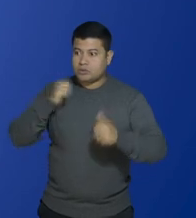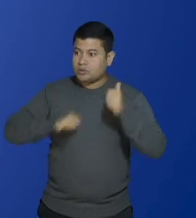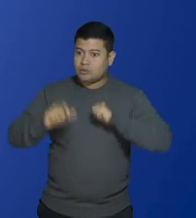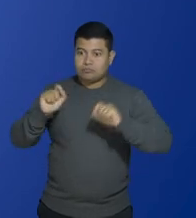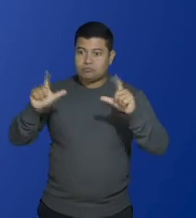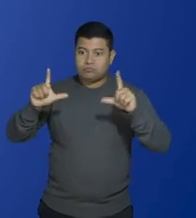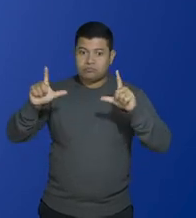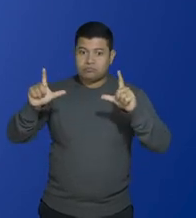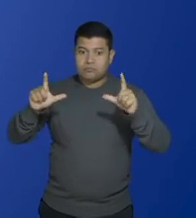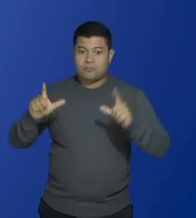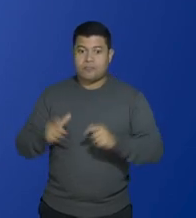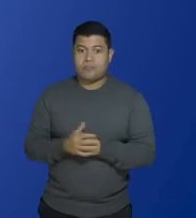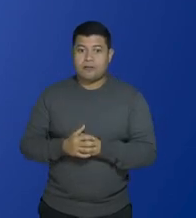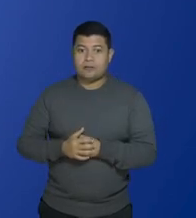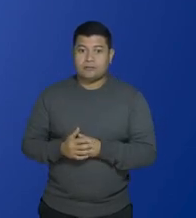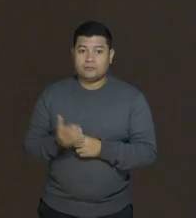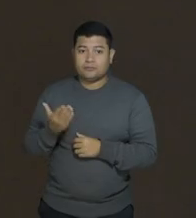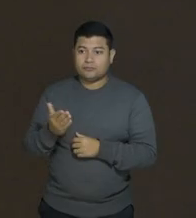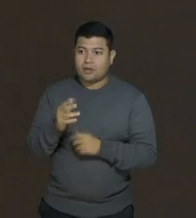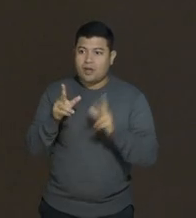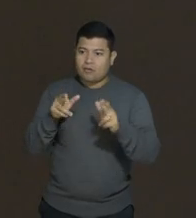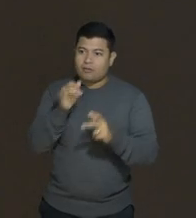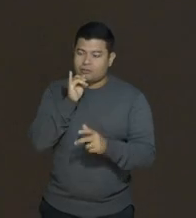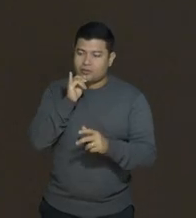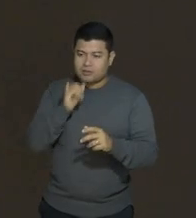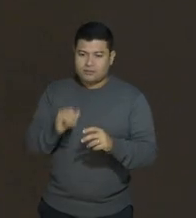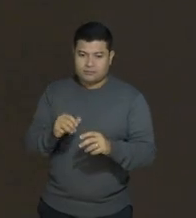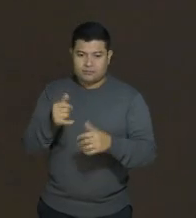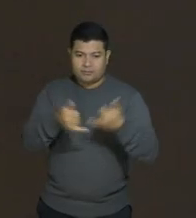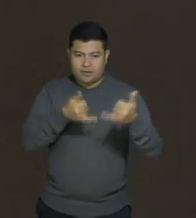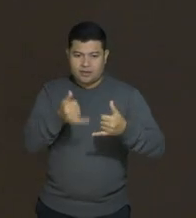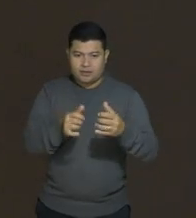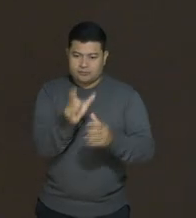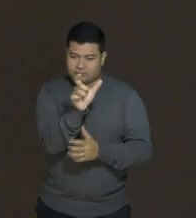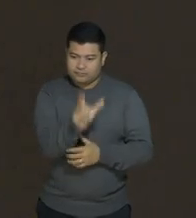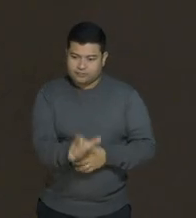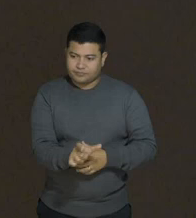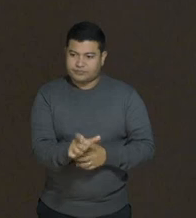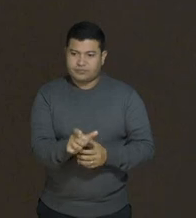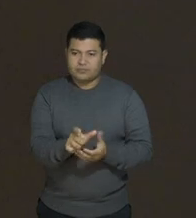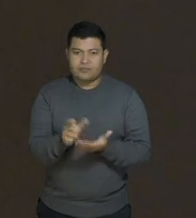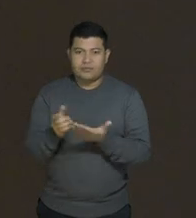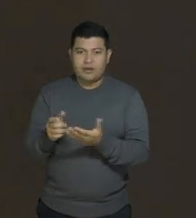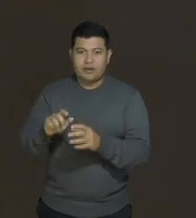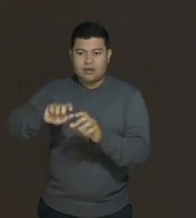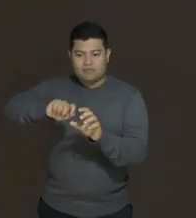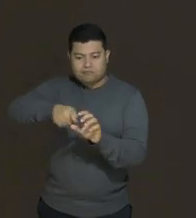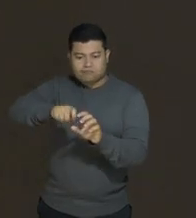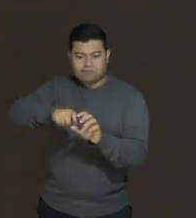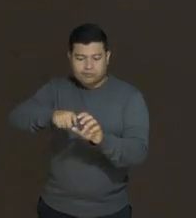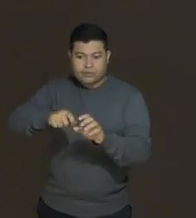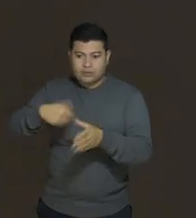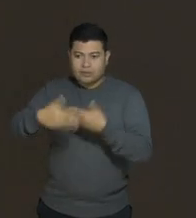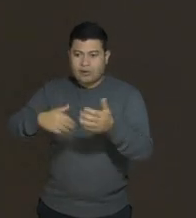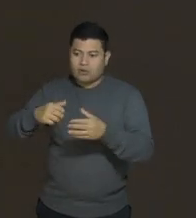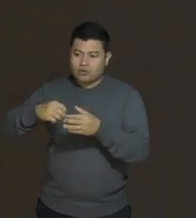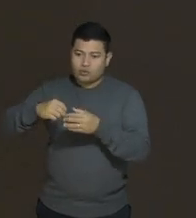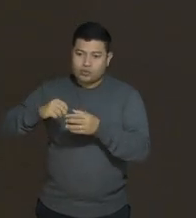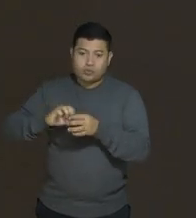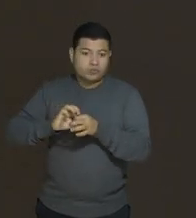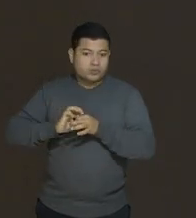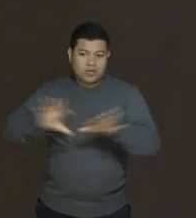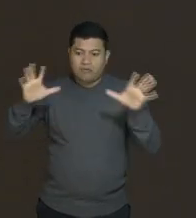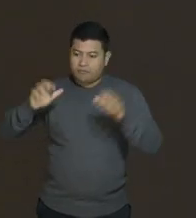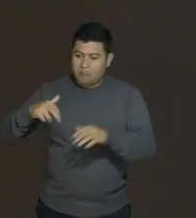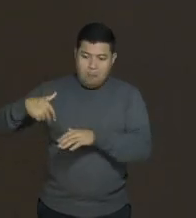Eu brinco, é como se fosse você desse corda no brinquedo e quebrasse e soltasse. Eles vão. Eles entram no meu consultório, eles não